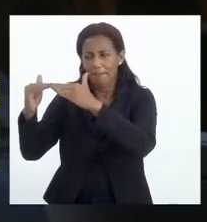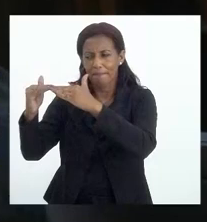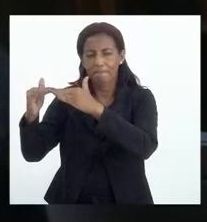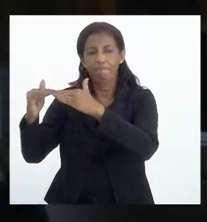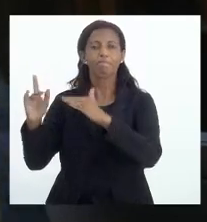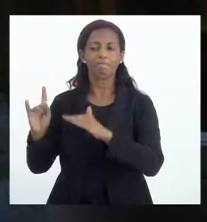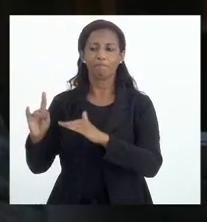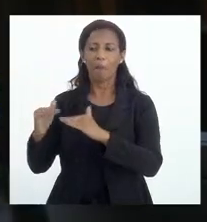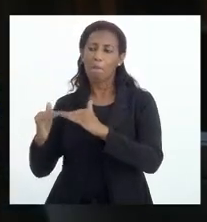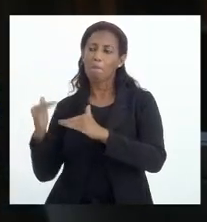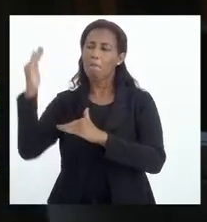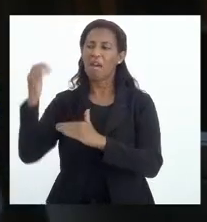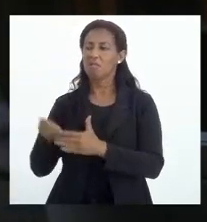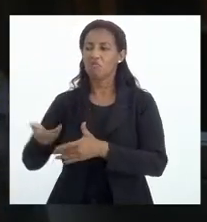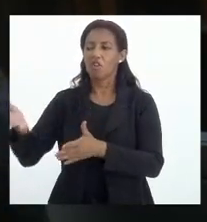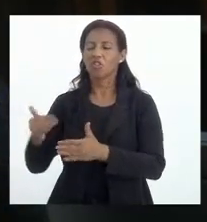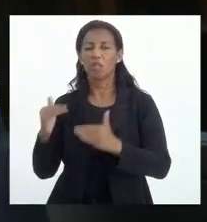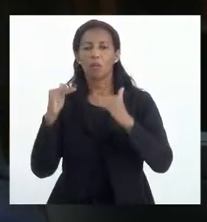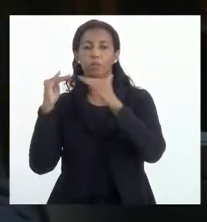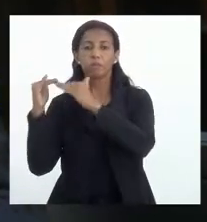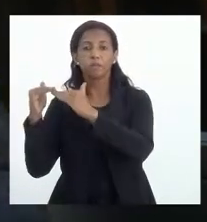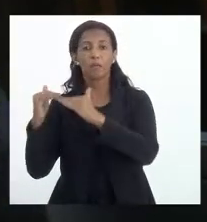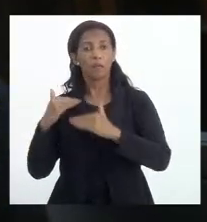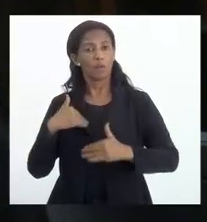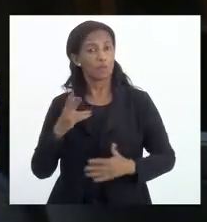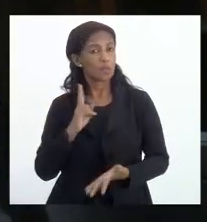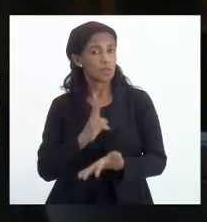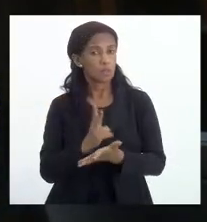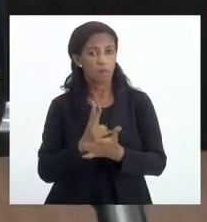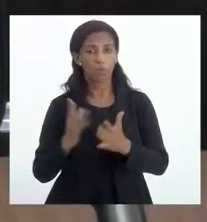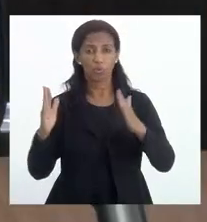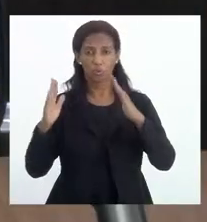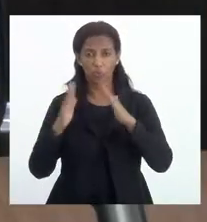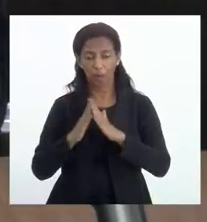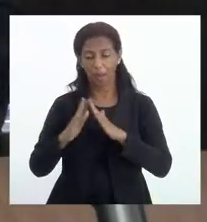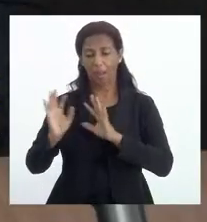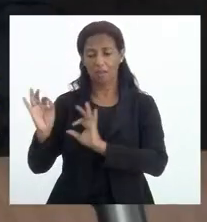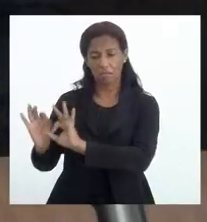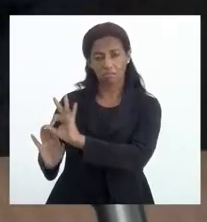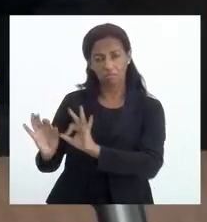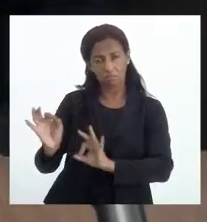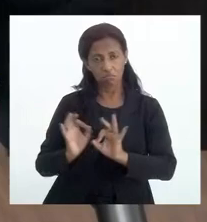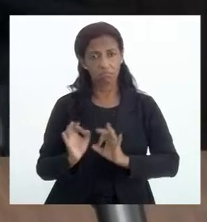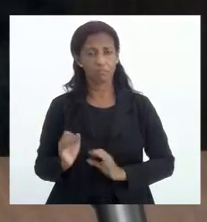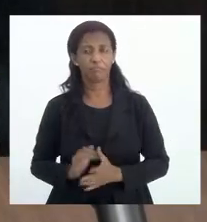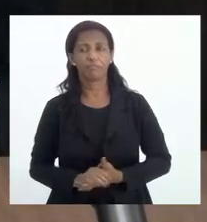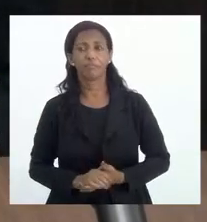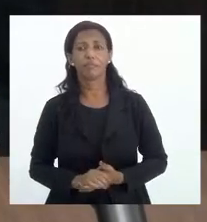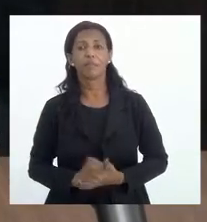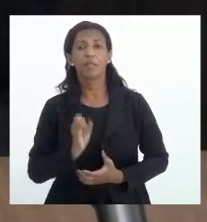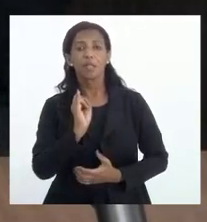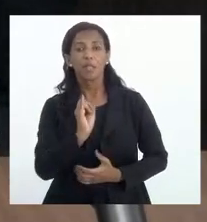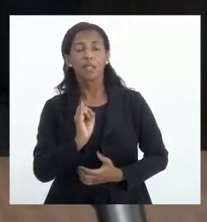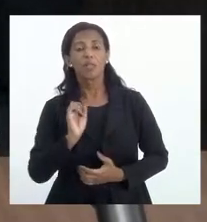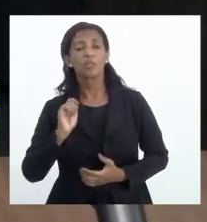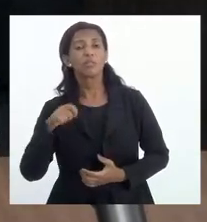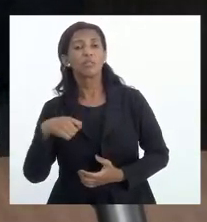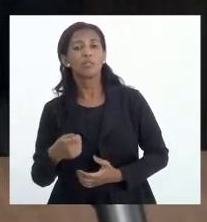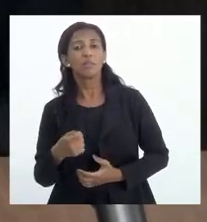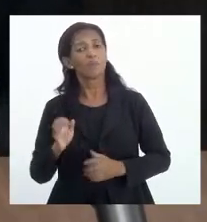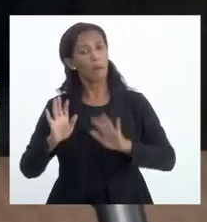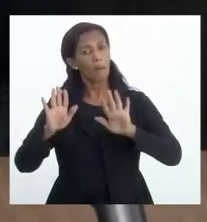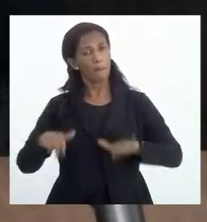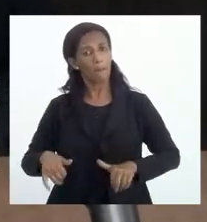o seu padrão de vida, você vai continuar tendo a sua casa bem gerida, e isso significa um bom